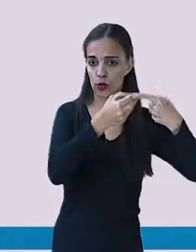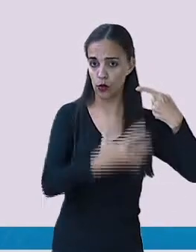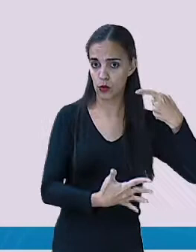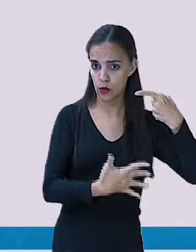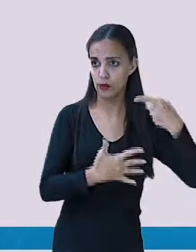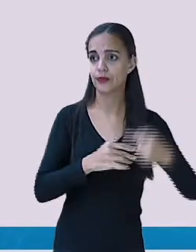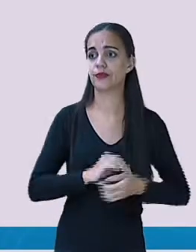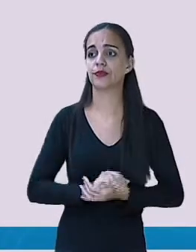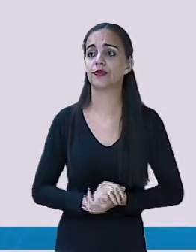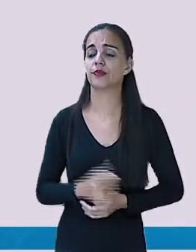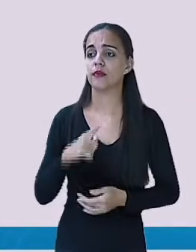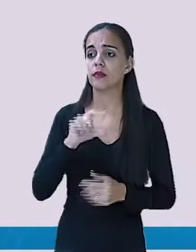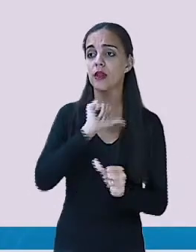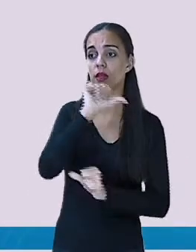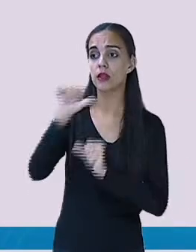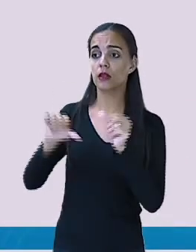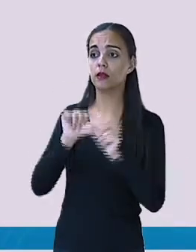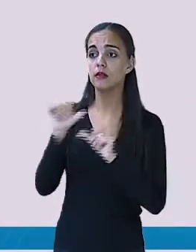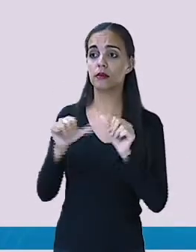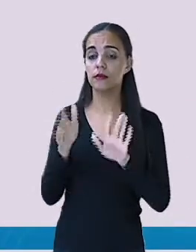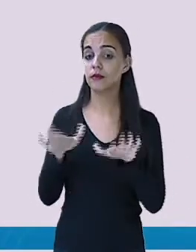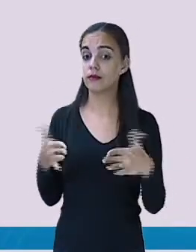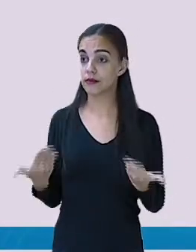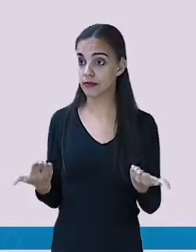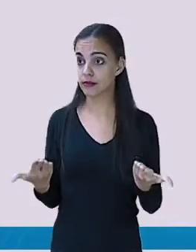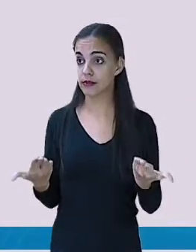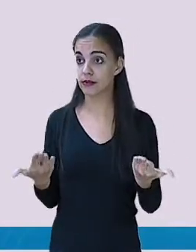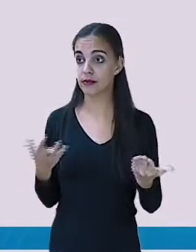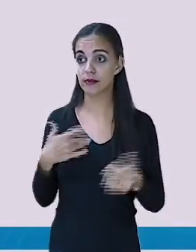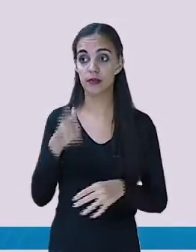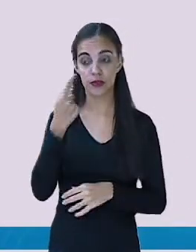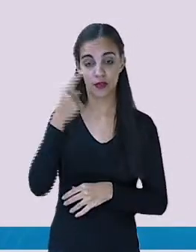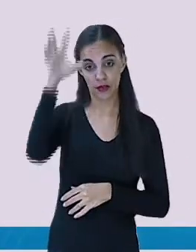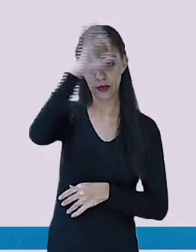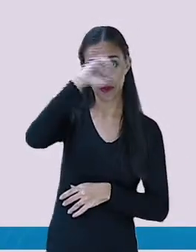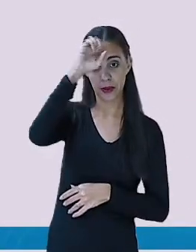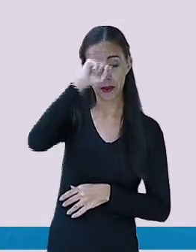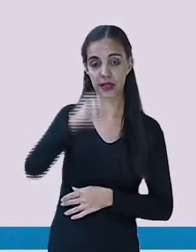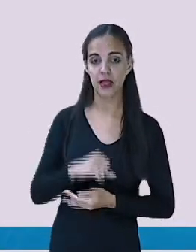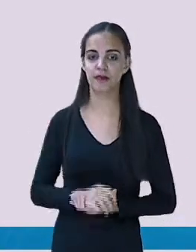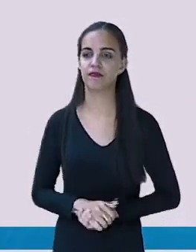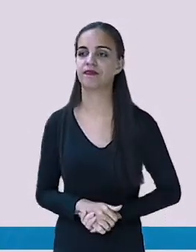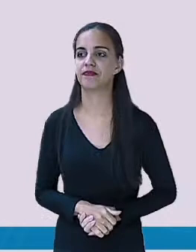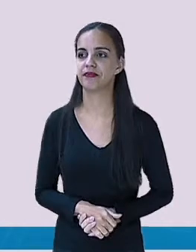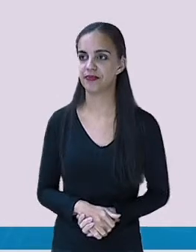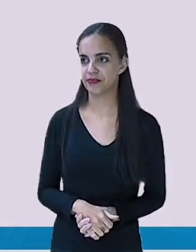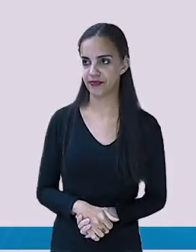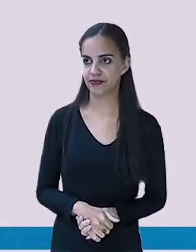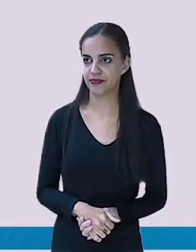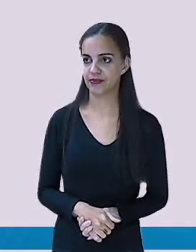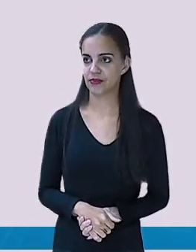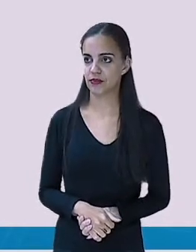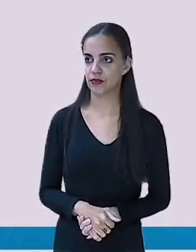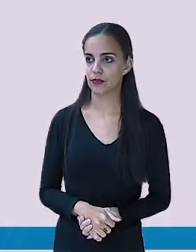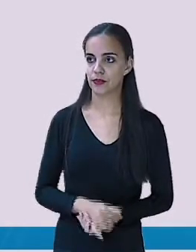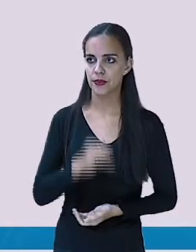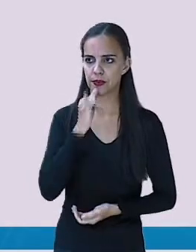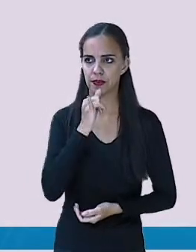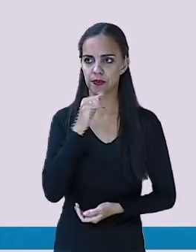e a transformação diante diante é o que nós aprenderemos hoje então